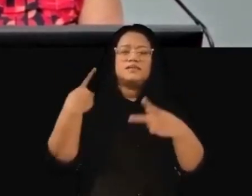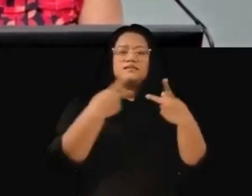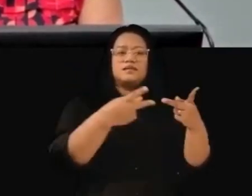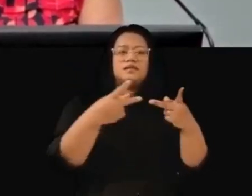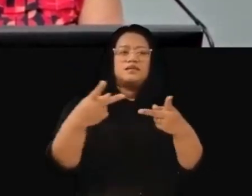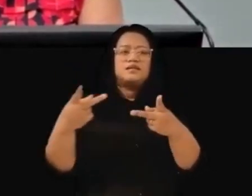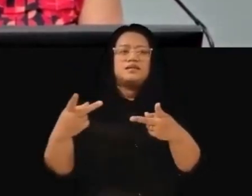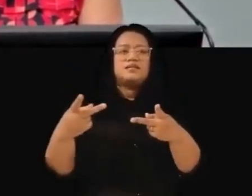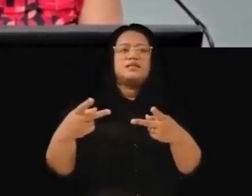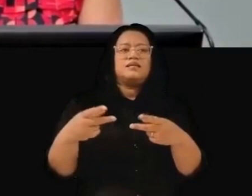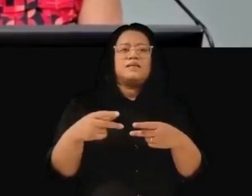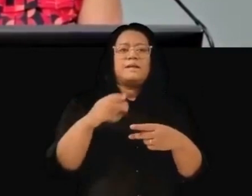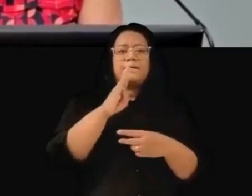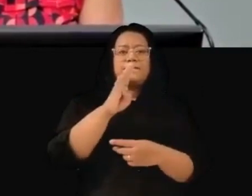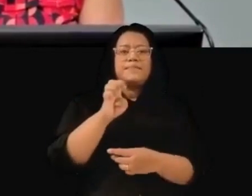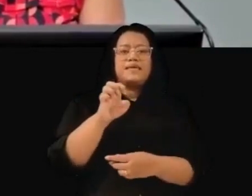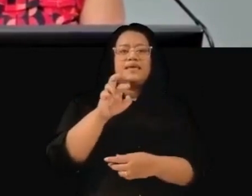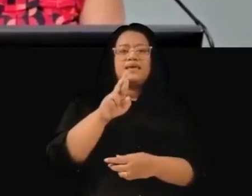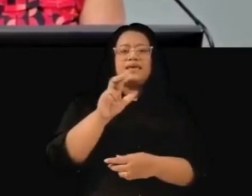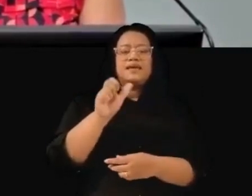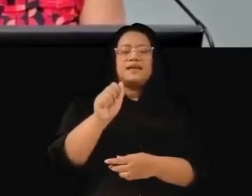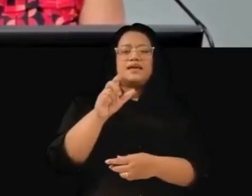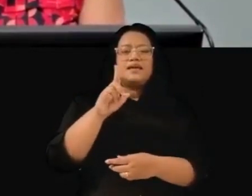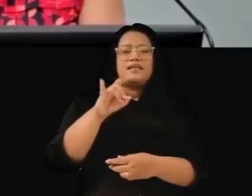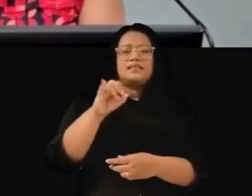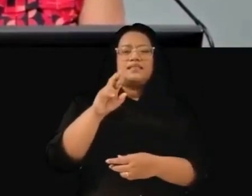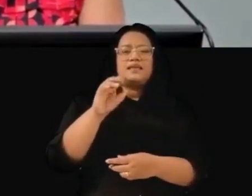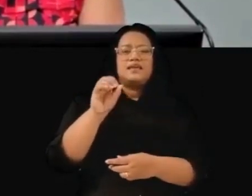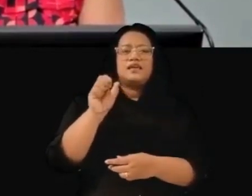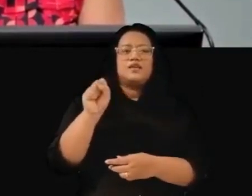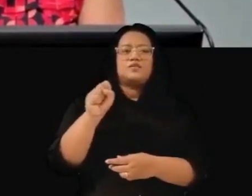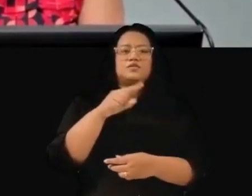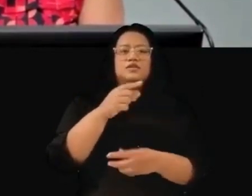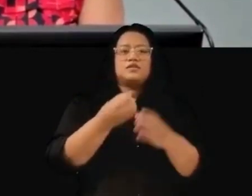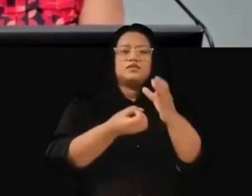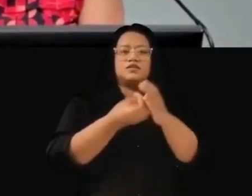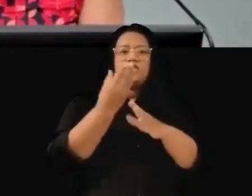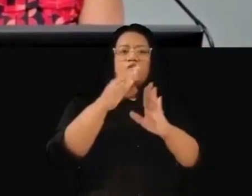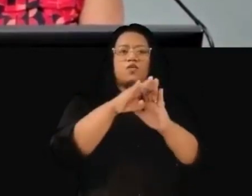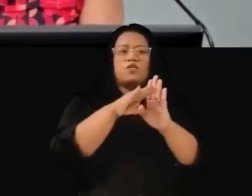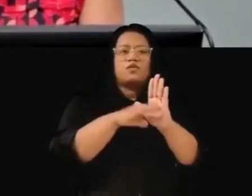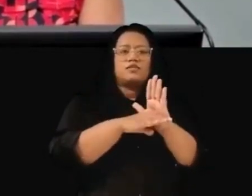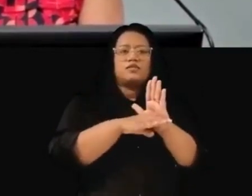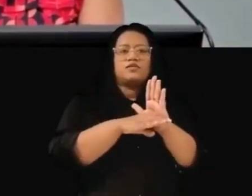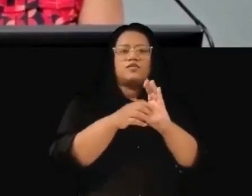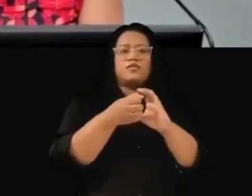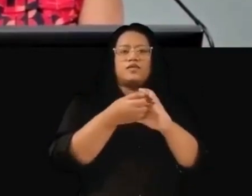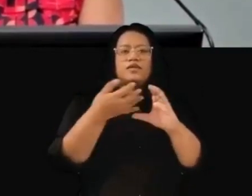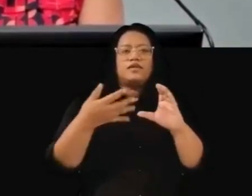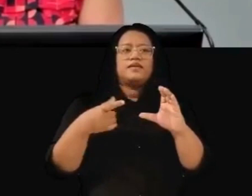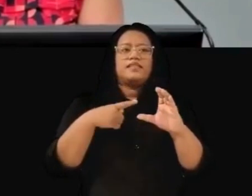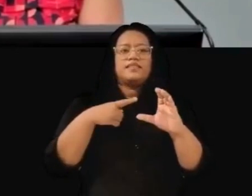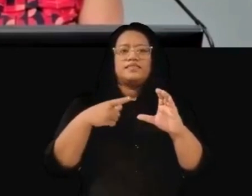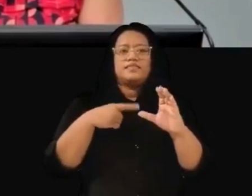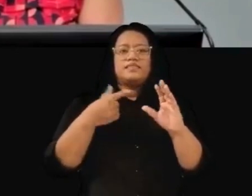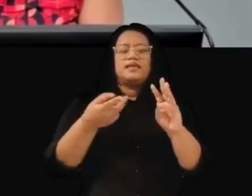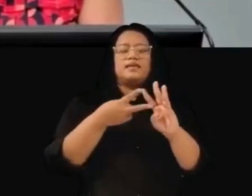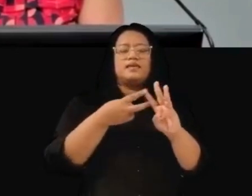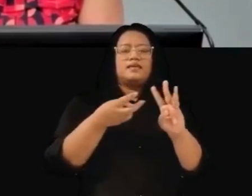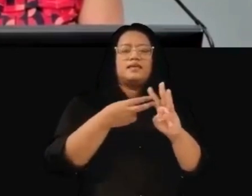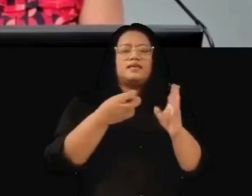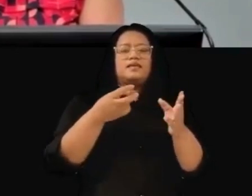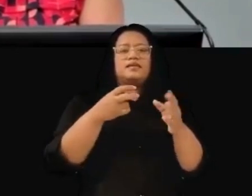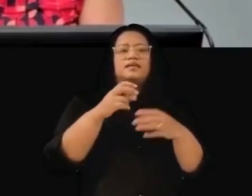chamados beiradeiros, né? É uma categoria que eles criaram para aí, sim, tá todo mundo, tá o caboclo, tá o indígena, tá o